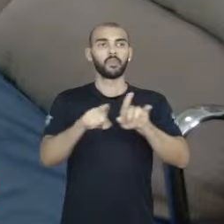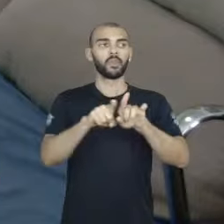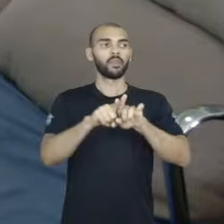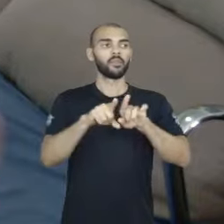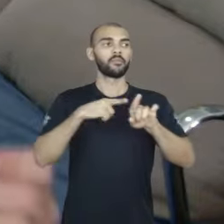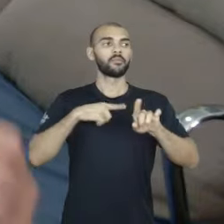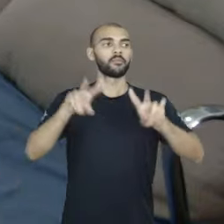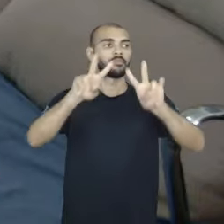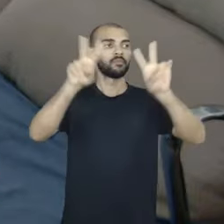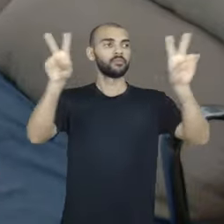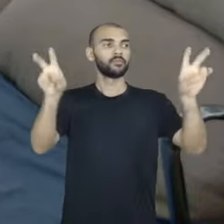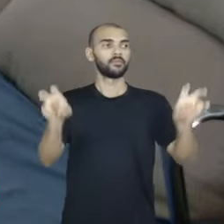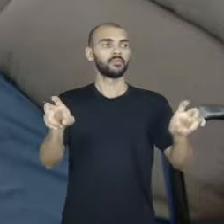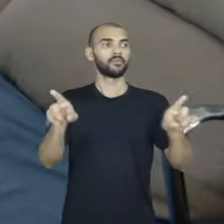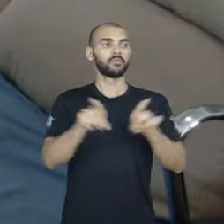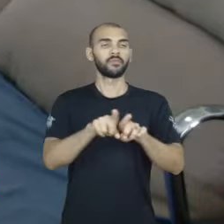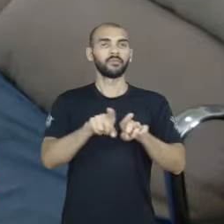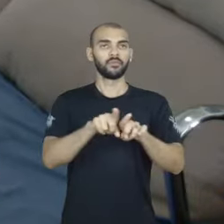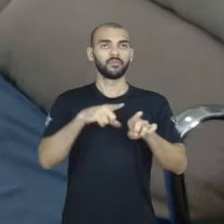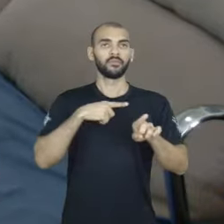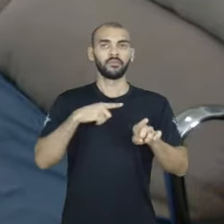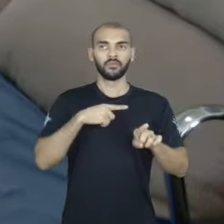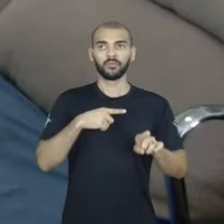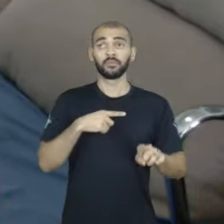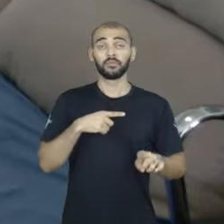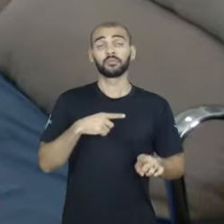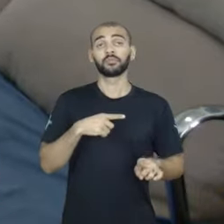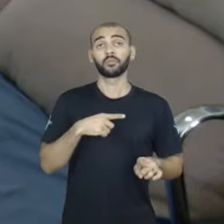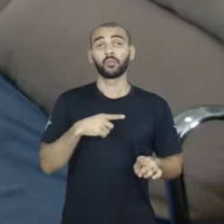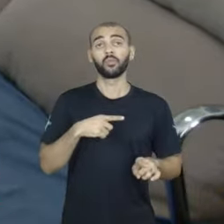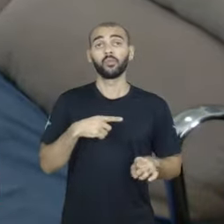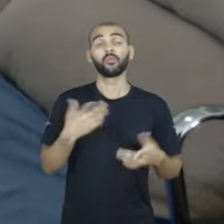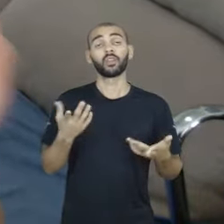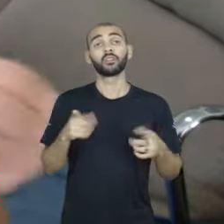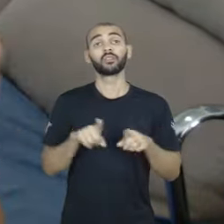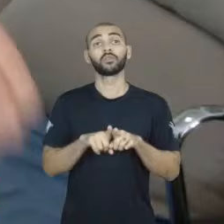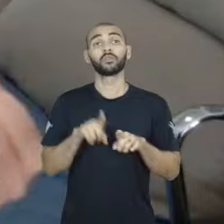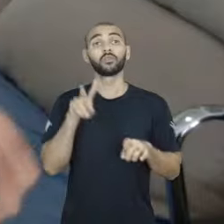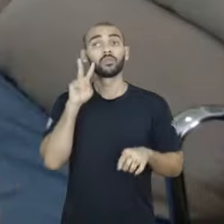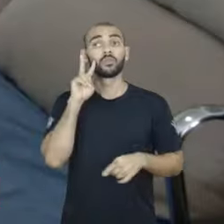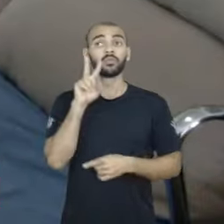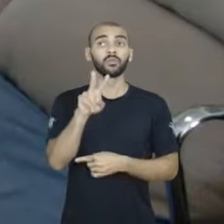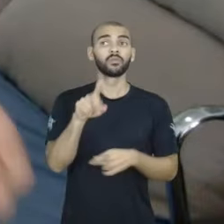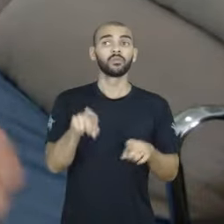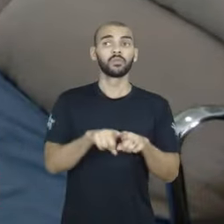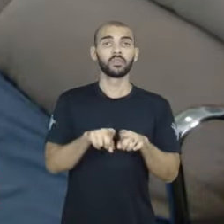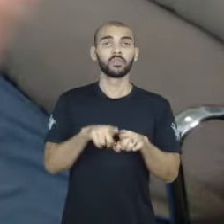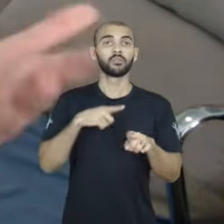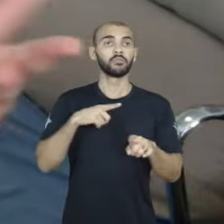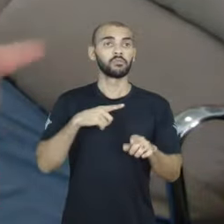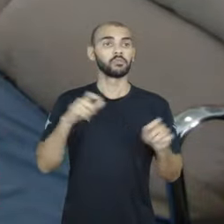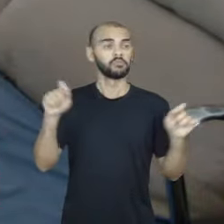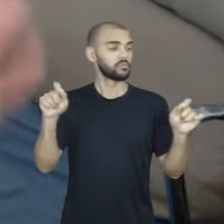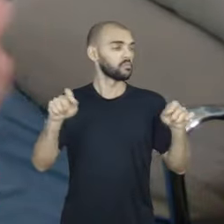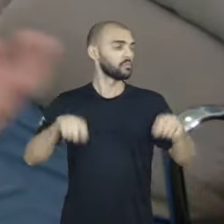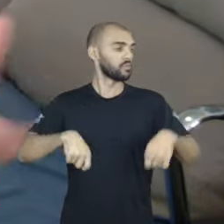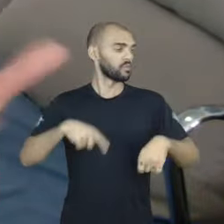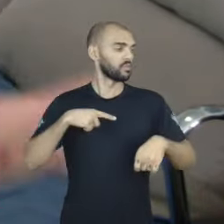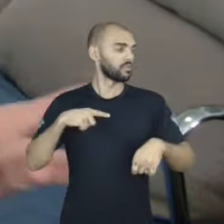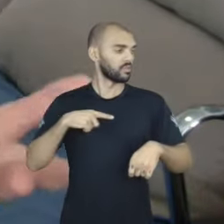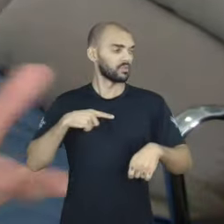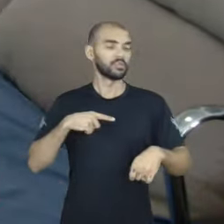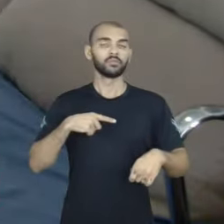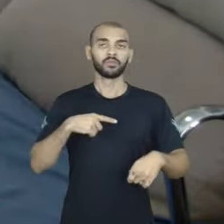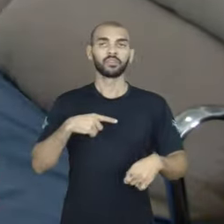frase bromance franco-brasileiro, né? E aí bromance sendo uma contração das palavras brothers, né? Que